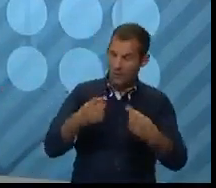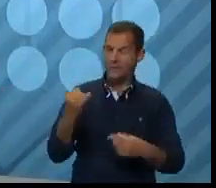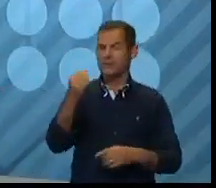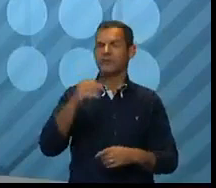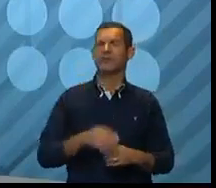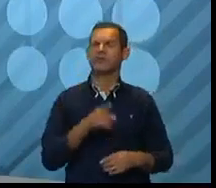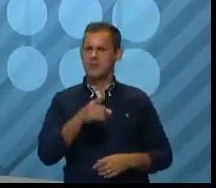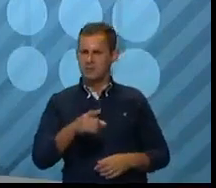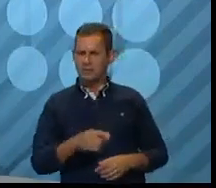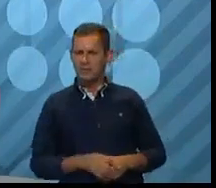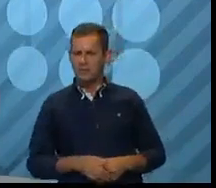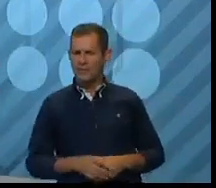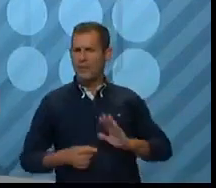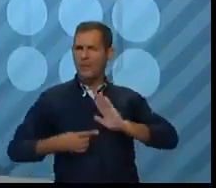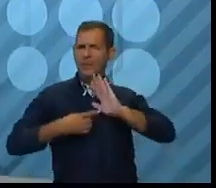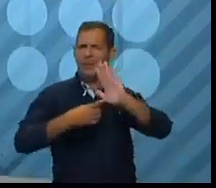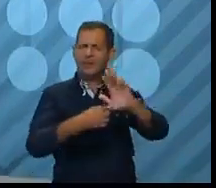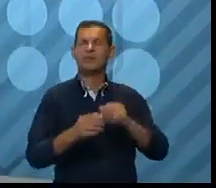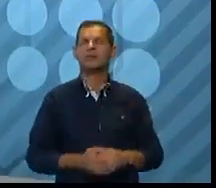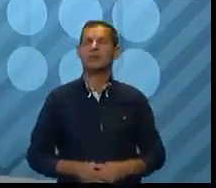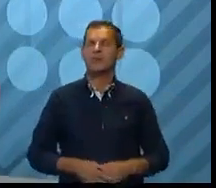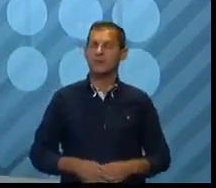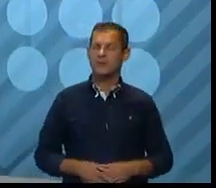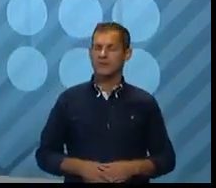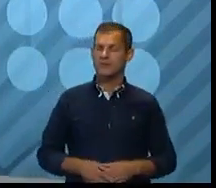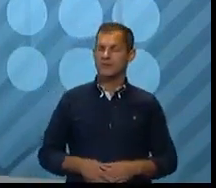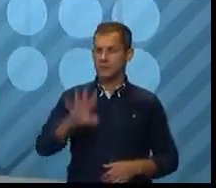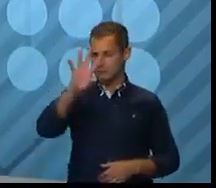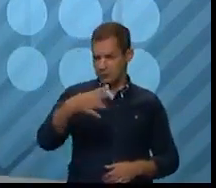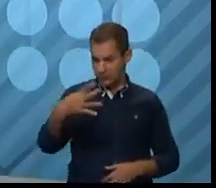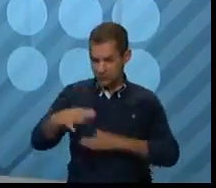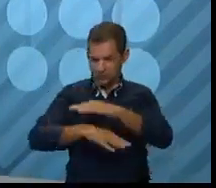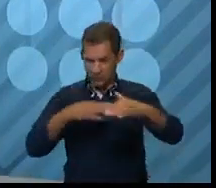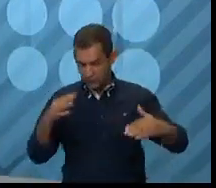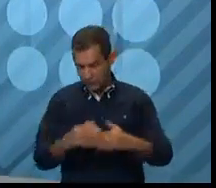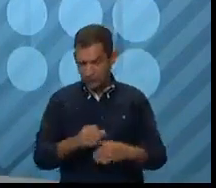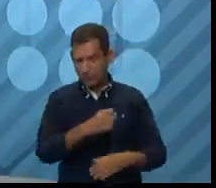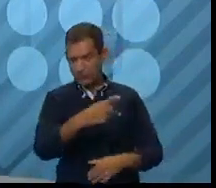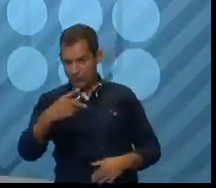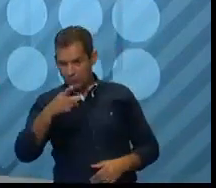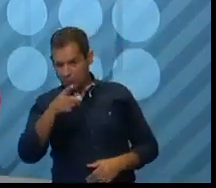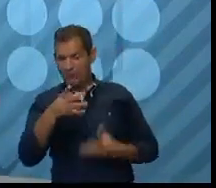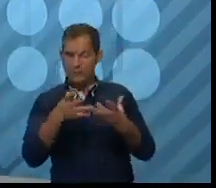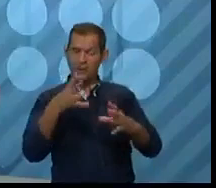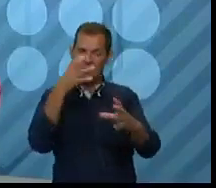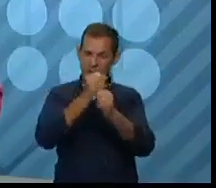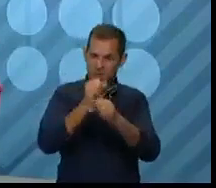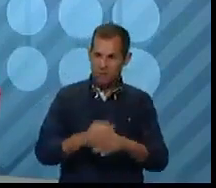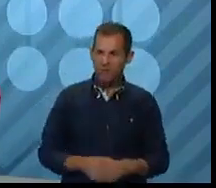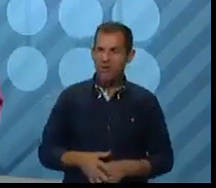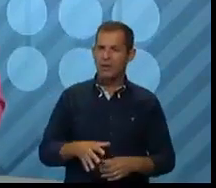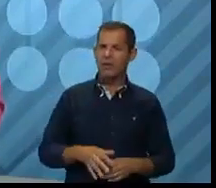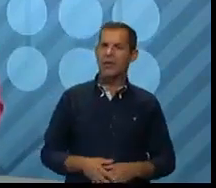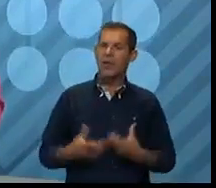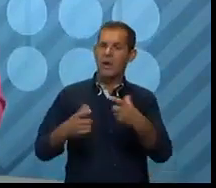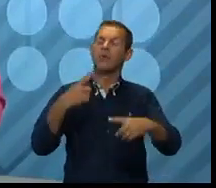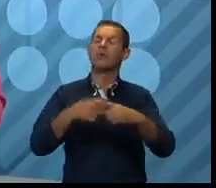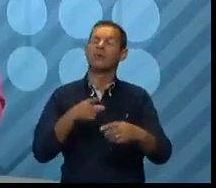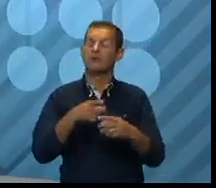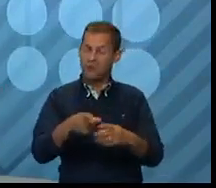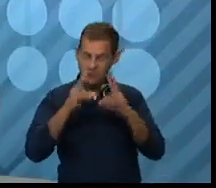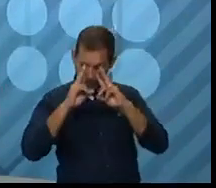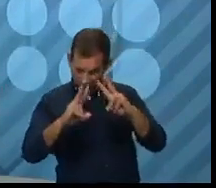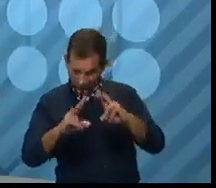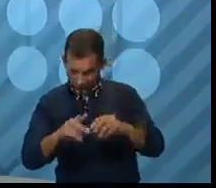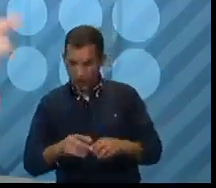é importante que você represente graficamente todas as suas situações que você quer calcular a área, porque assim você vai